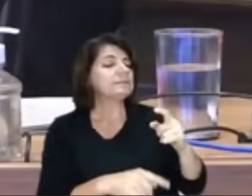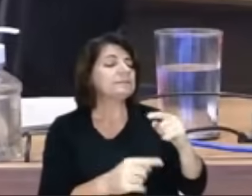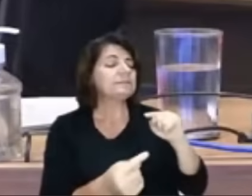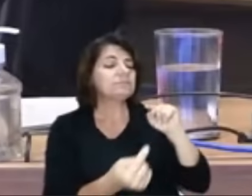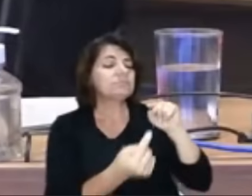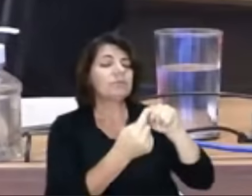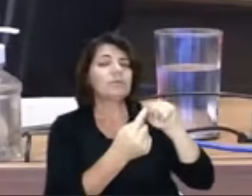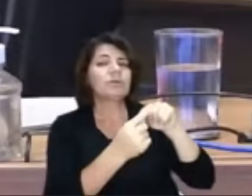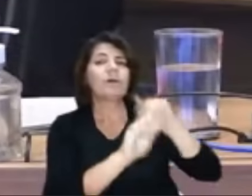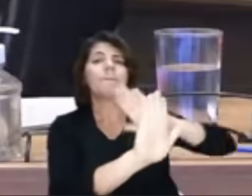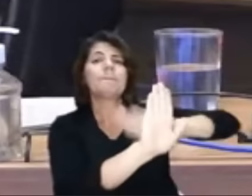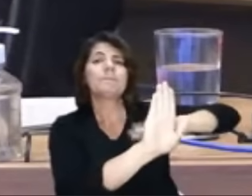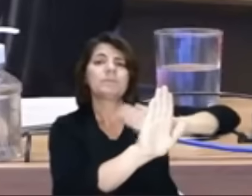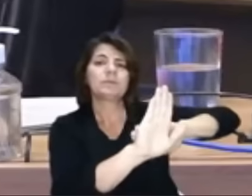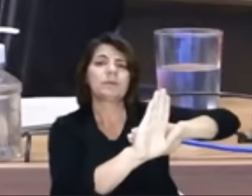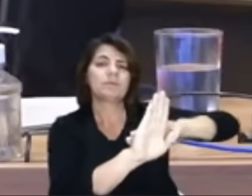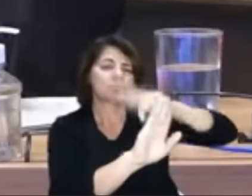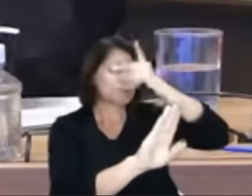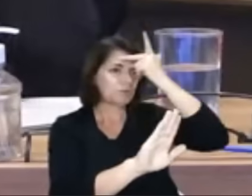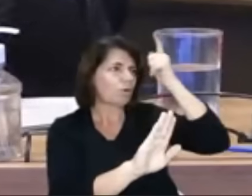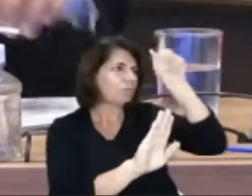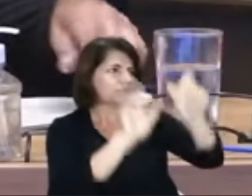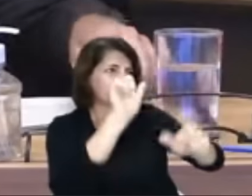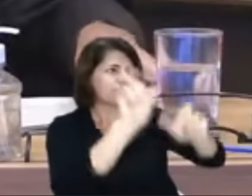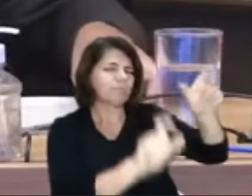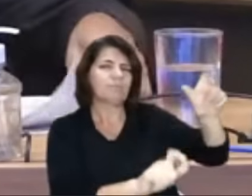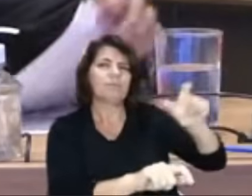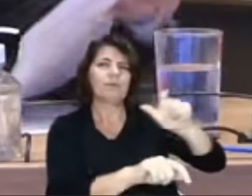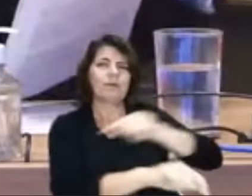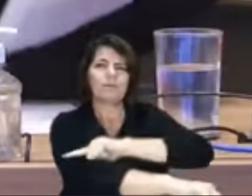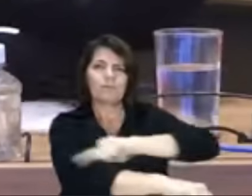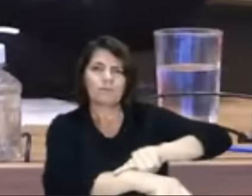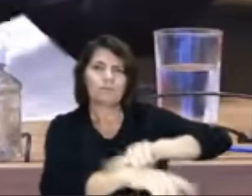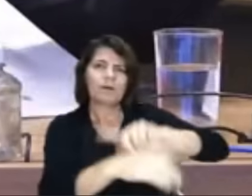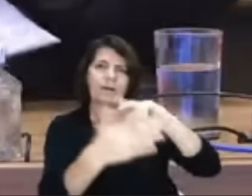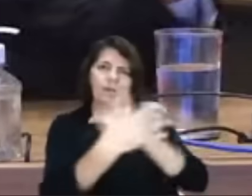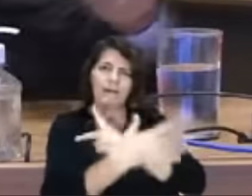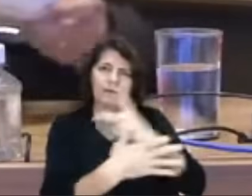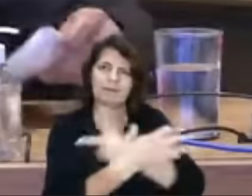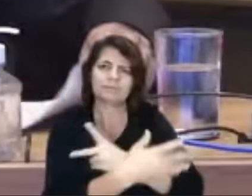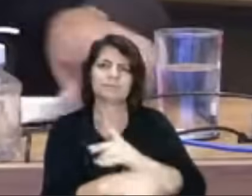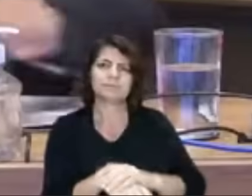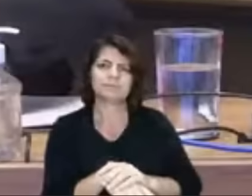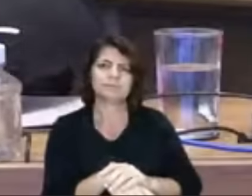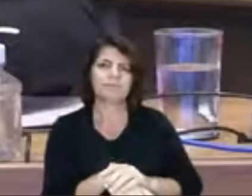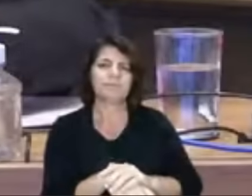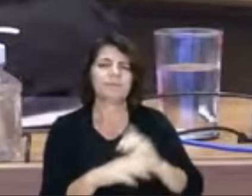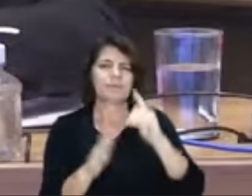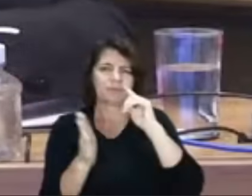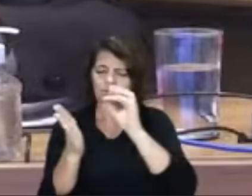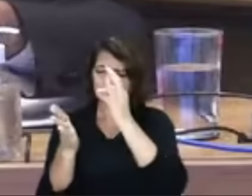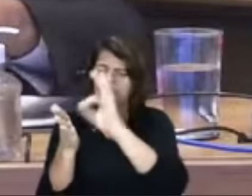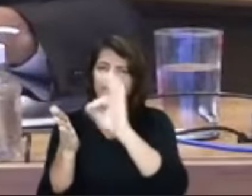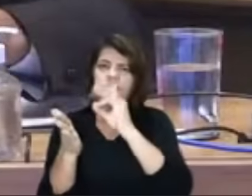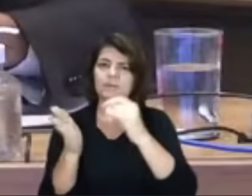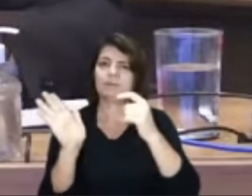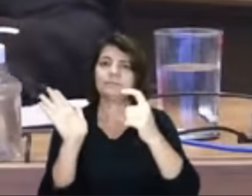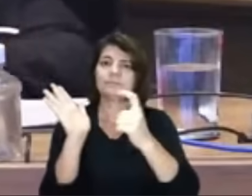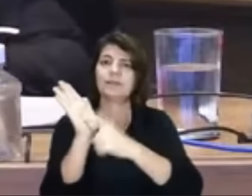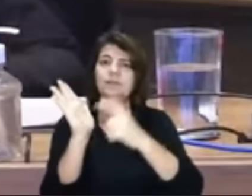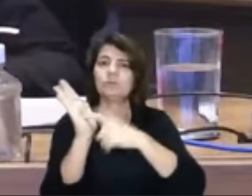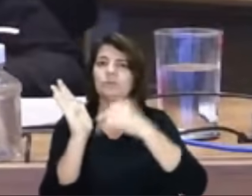teriam agido da forma correta para agir essas motivações Elas acabaram sendo apontadas nessa denúncia eh